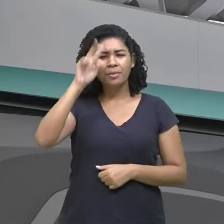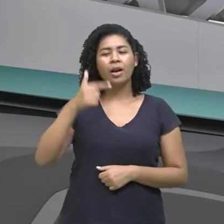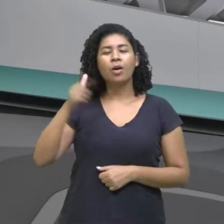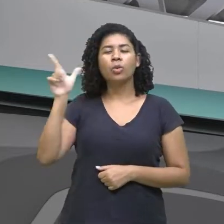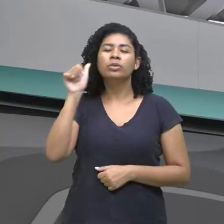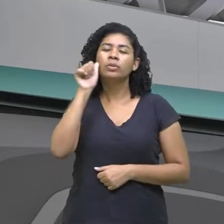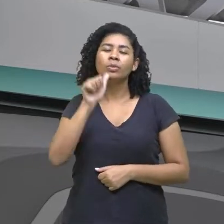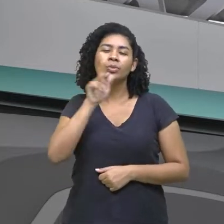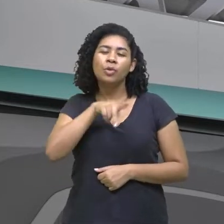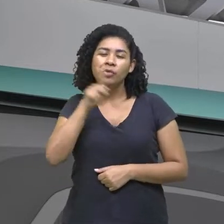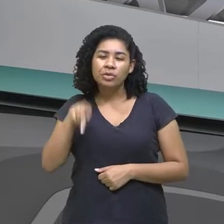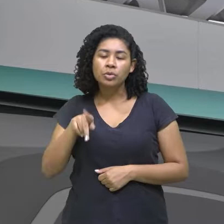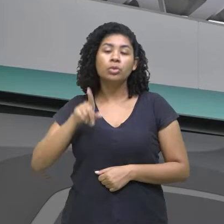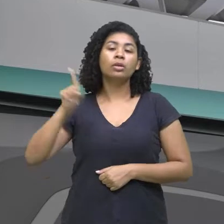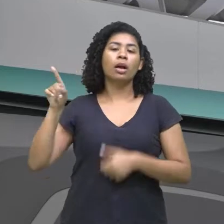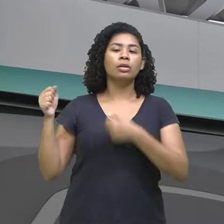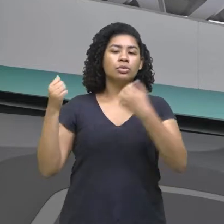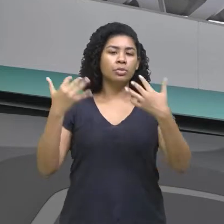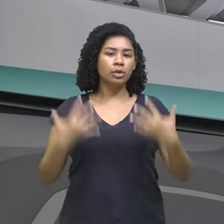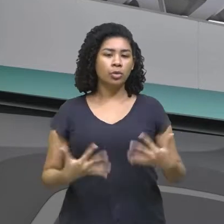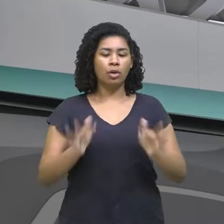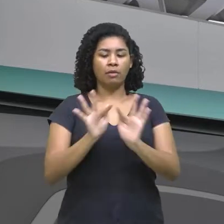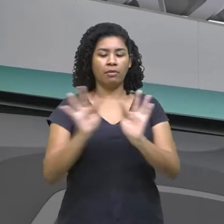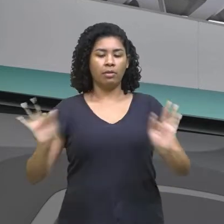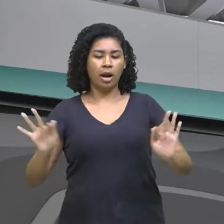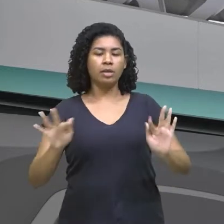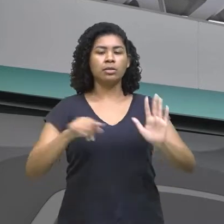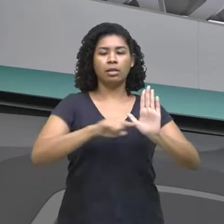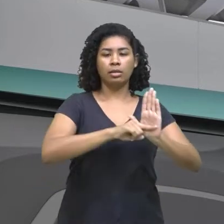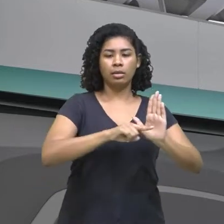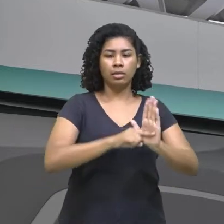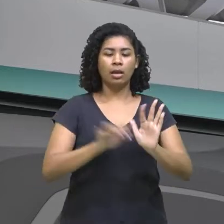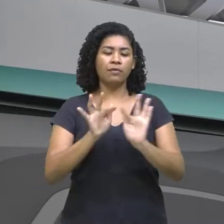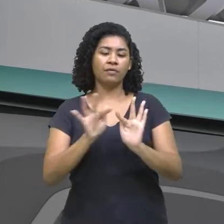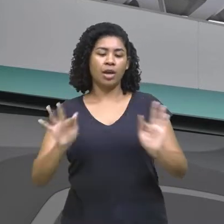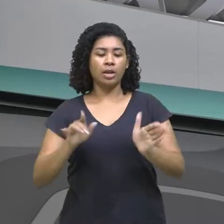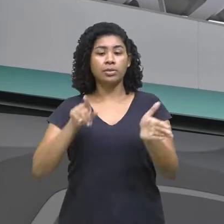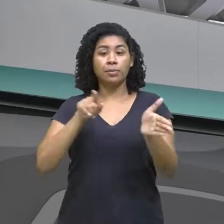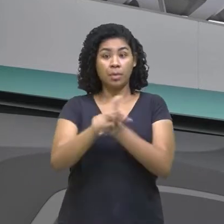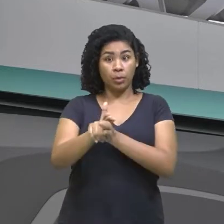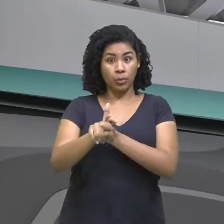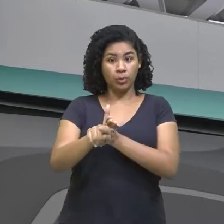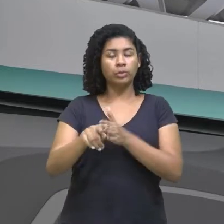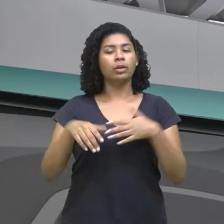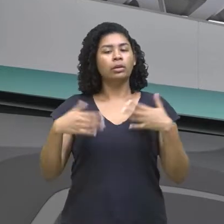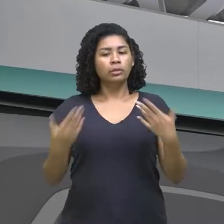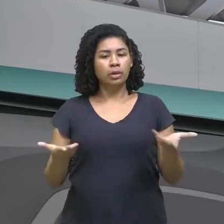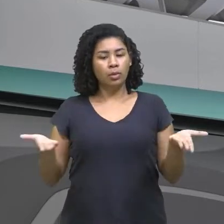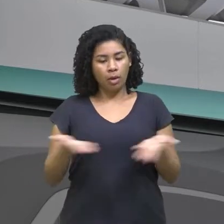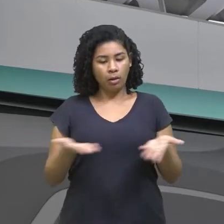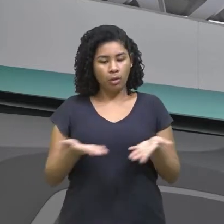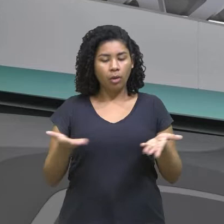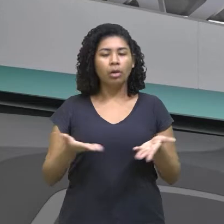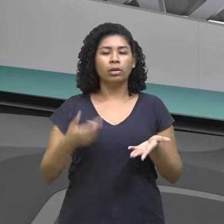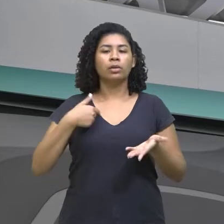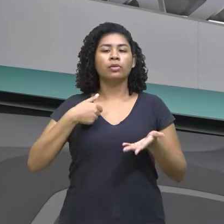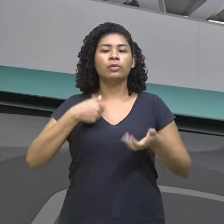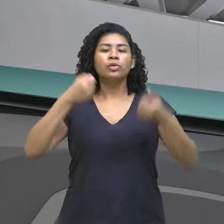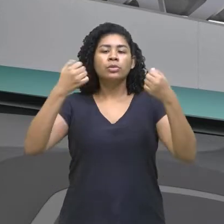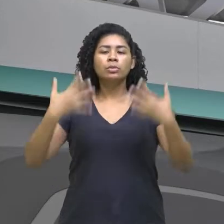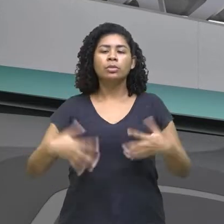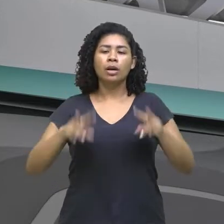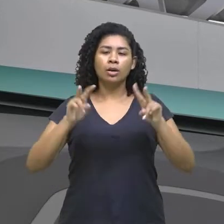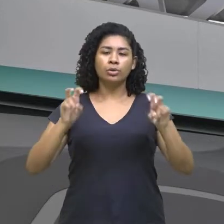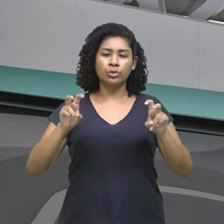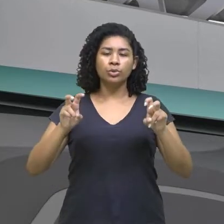a forma negativa, forma interrogativa. Então, a gente vai relembrar um pouco sobre a forma afirmativa,